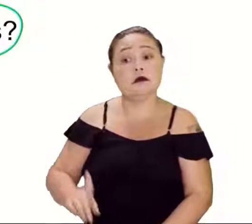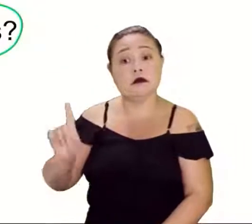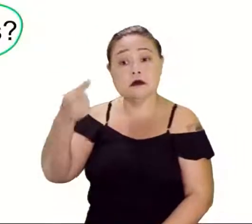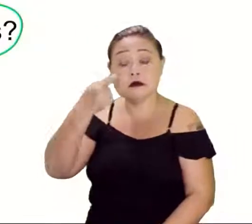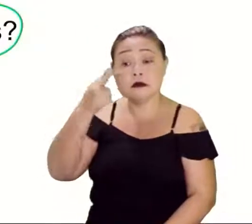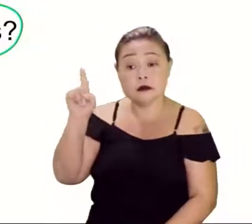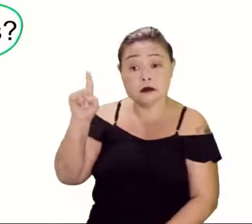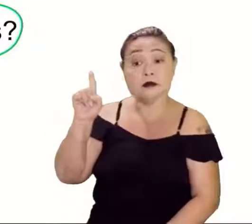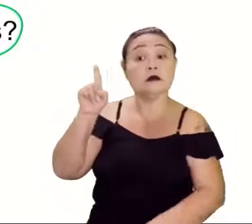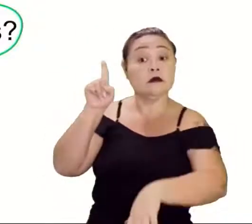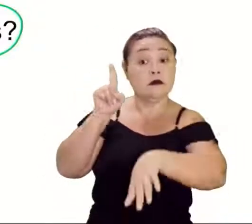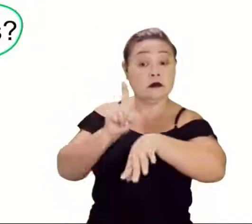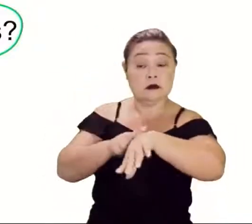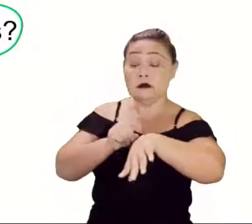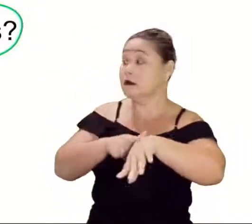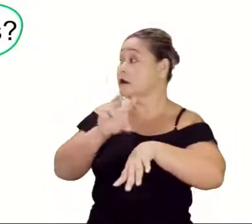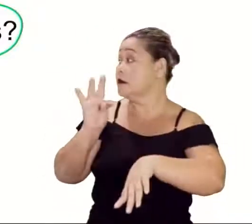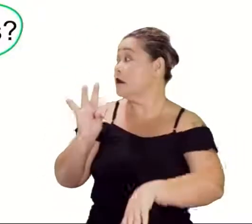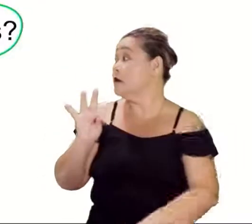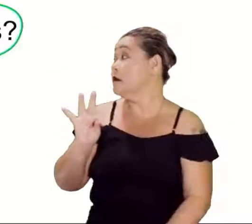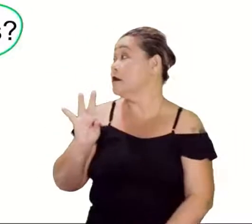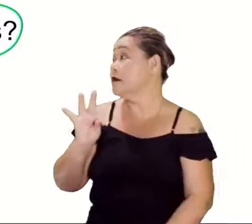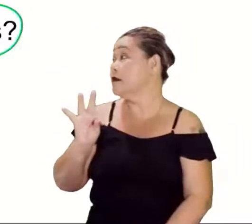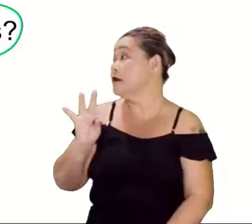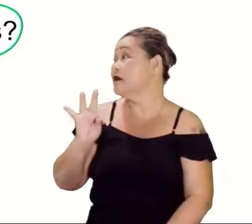Então, agora o T